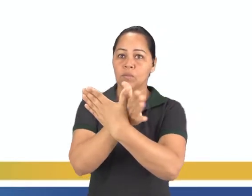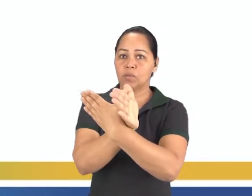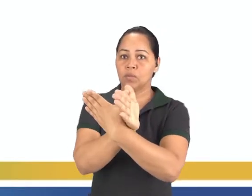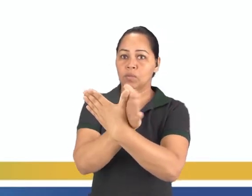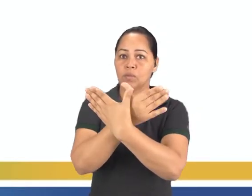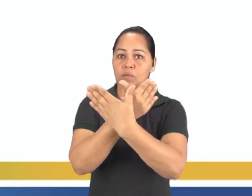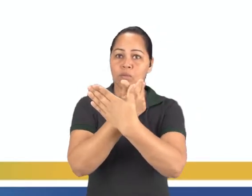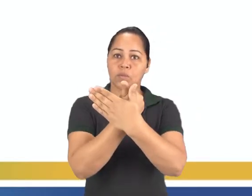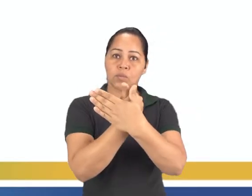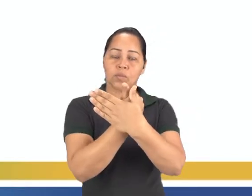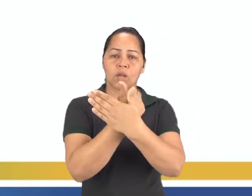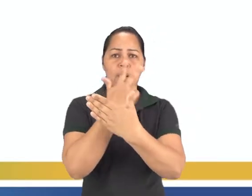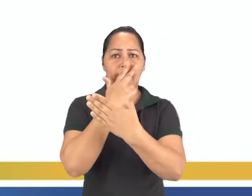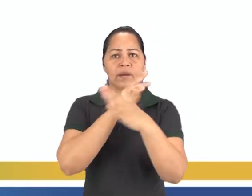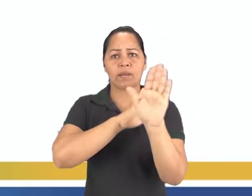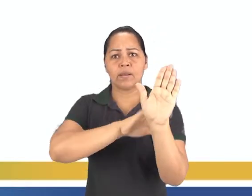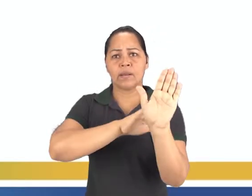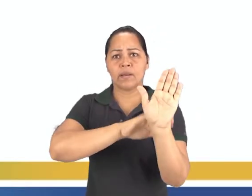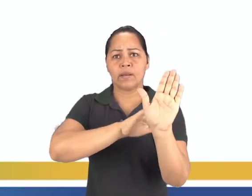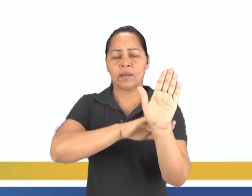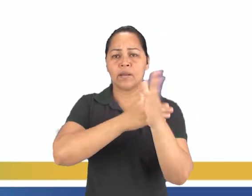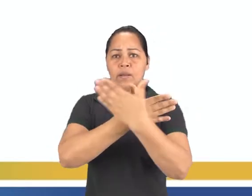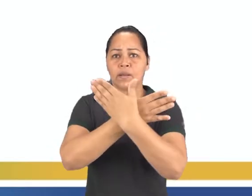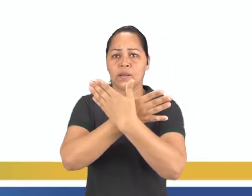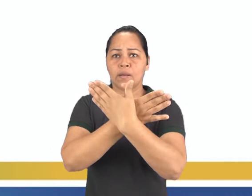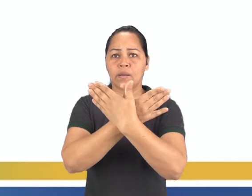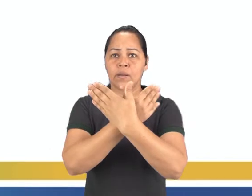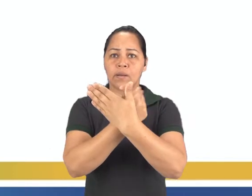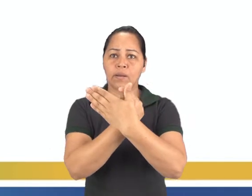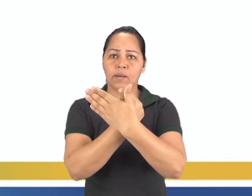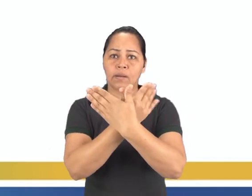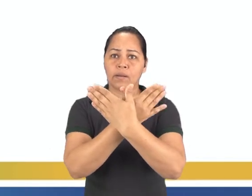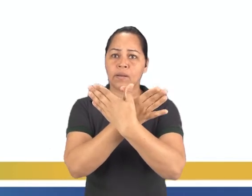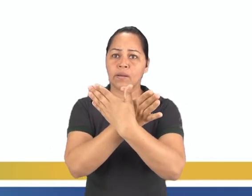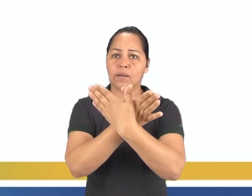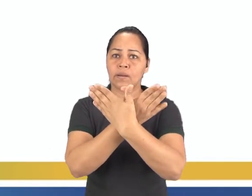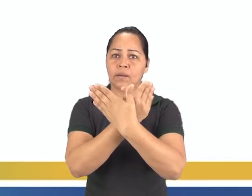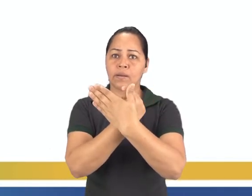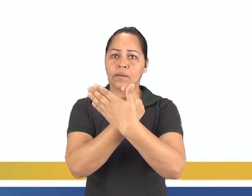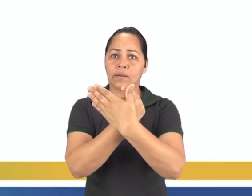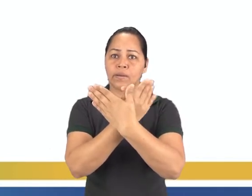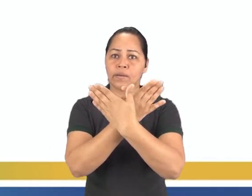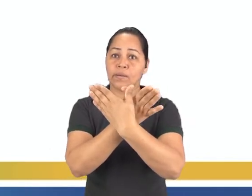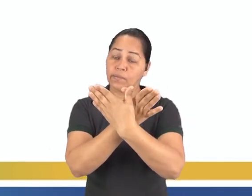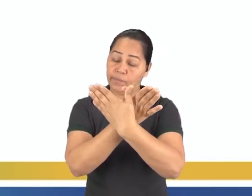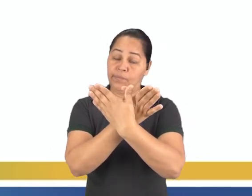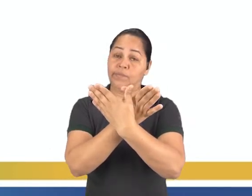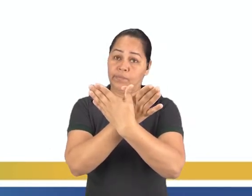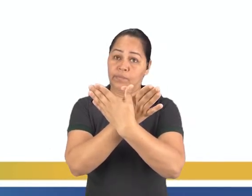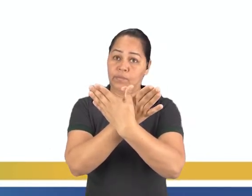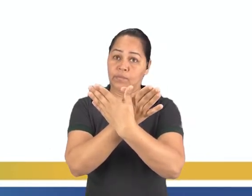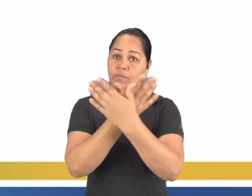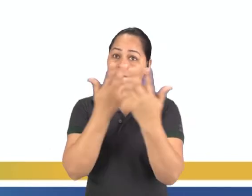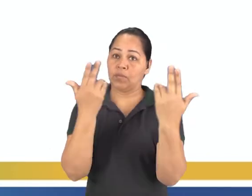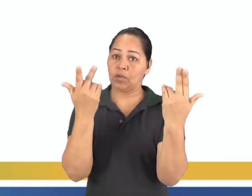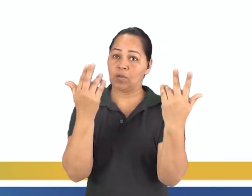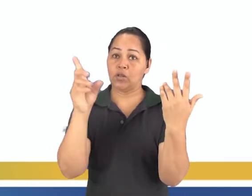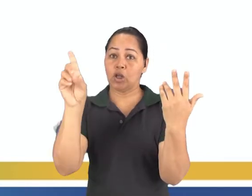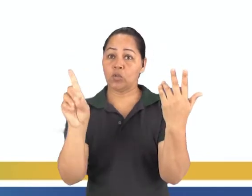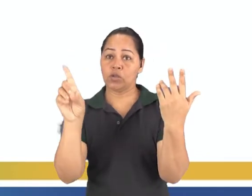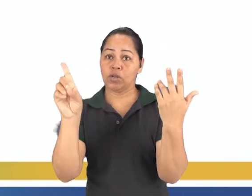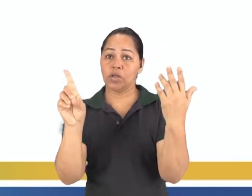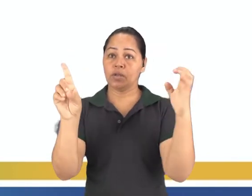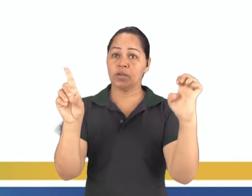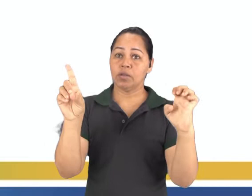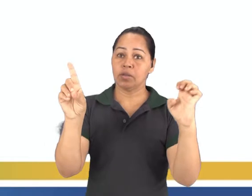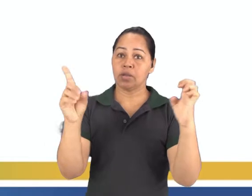lado esquerdo da borboleta fosse refletida igualmente no lado direito dessa borboleta. Então, esse